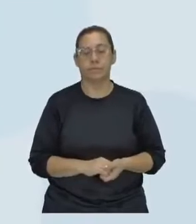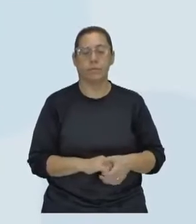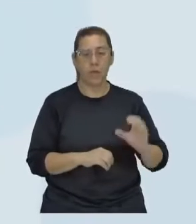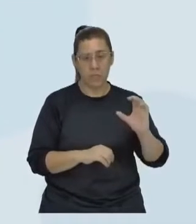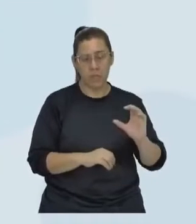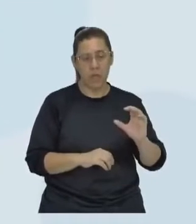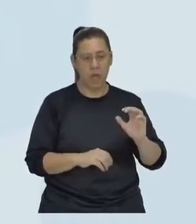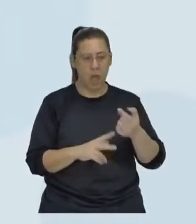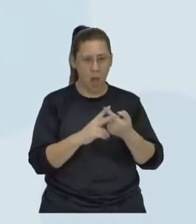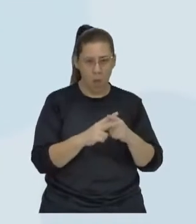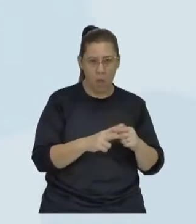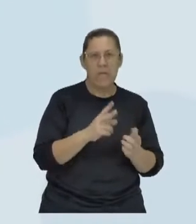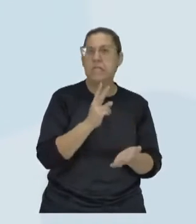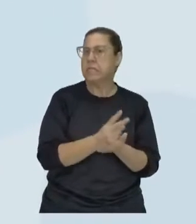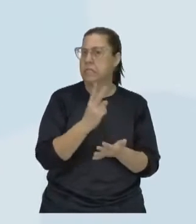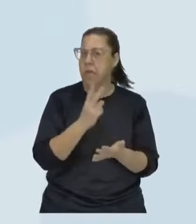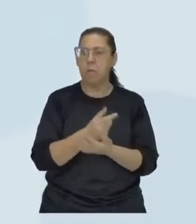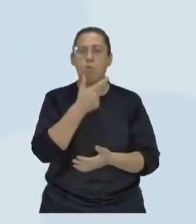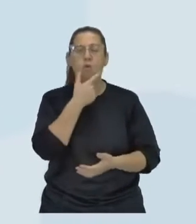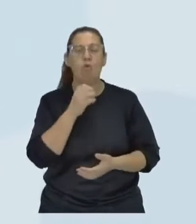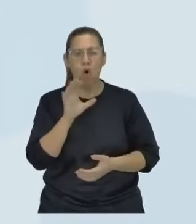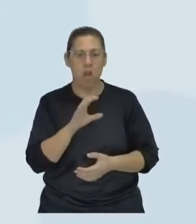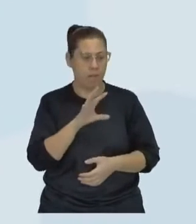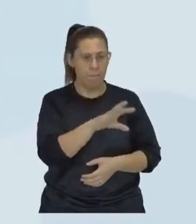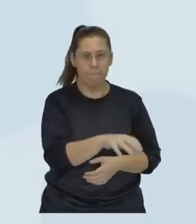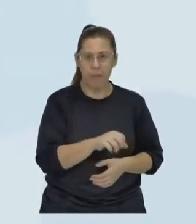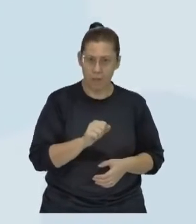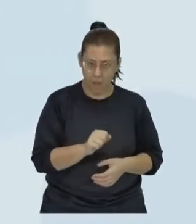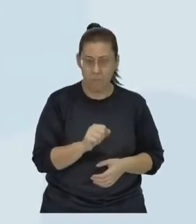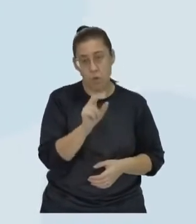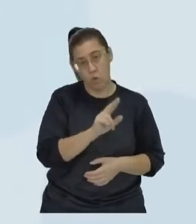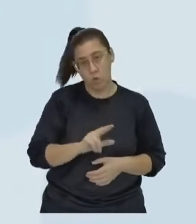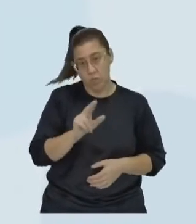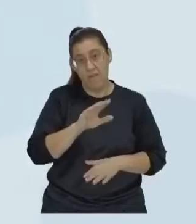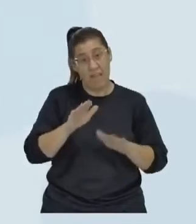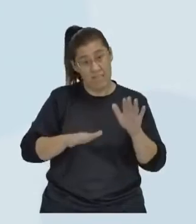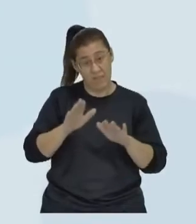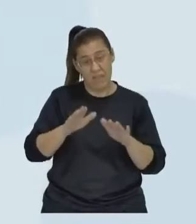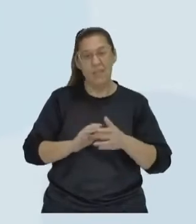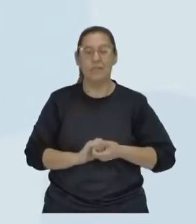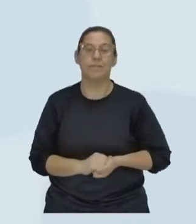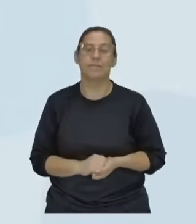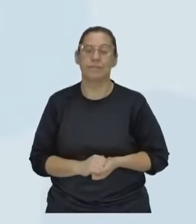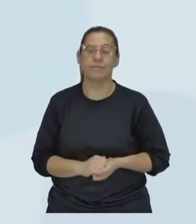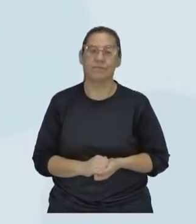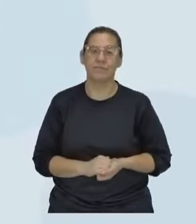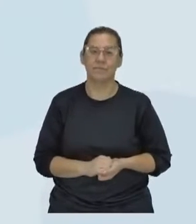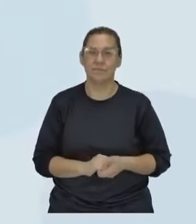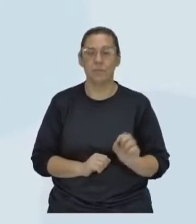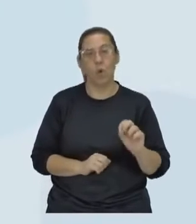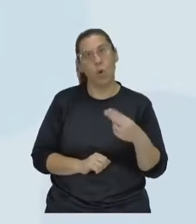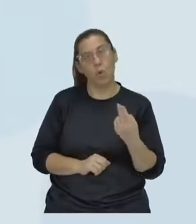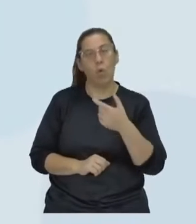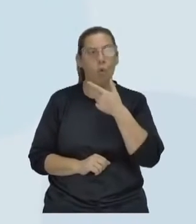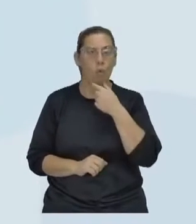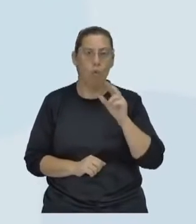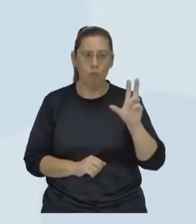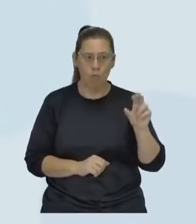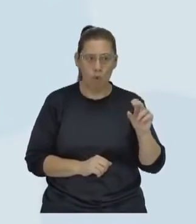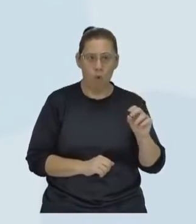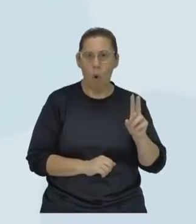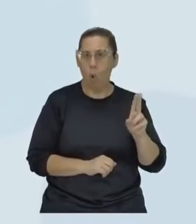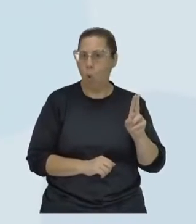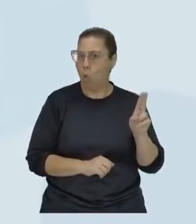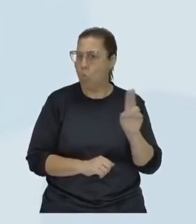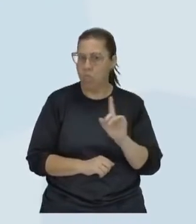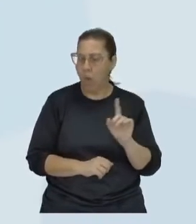estavam sempre à disposição do avô, que apenas os usava às vezes, ou o avô não usava os